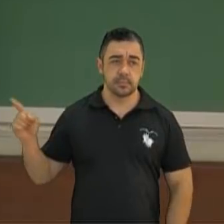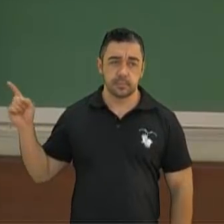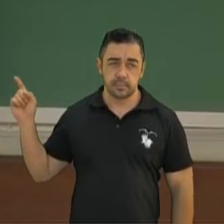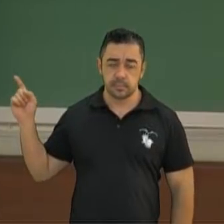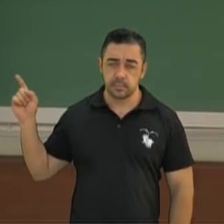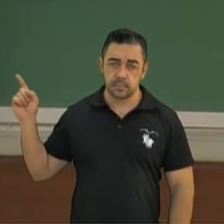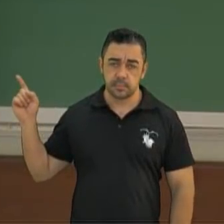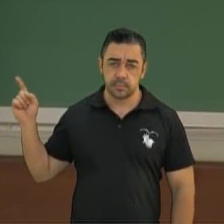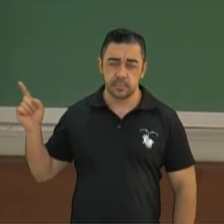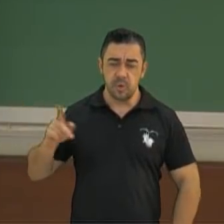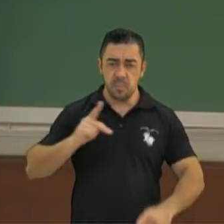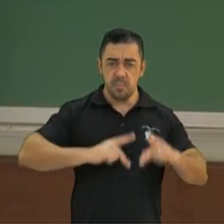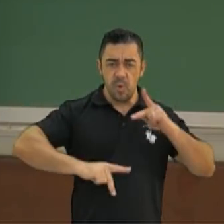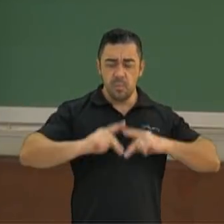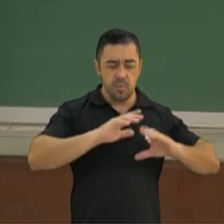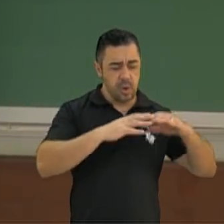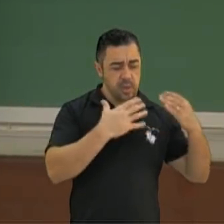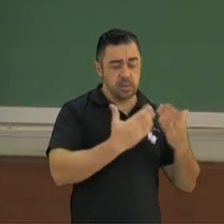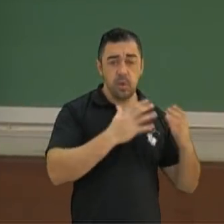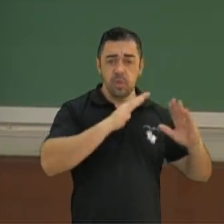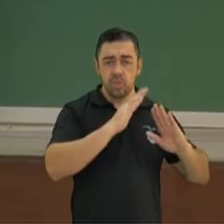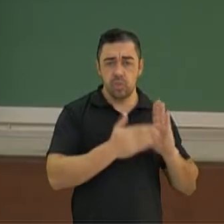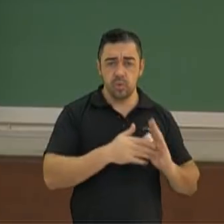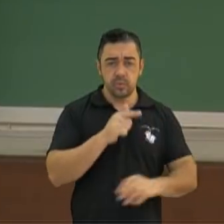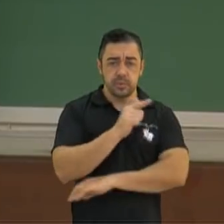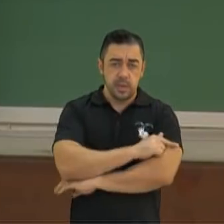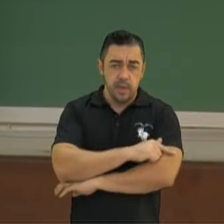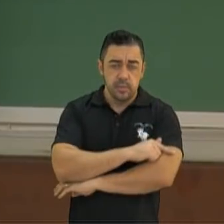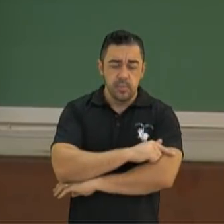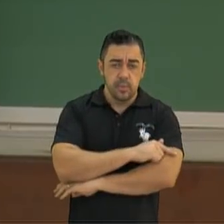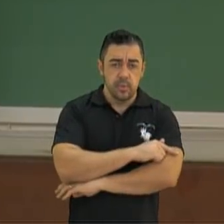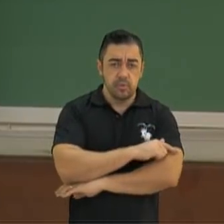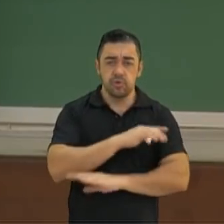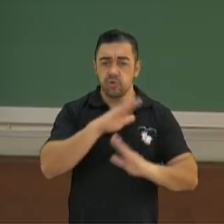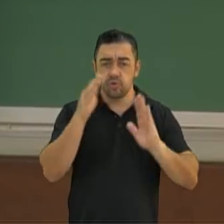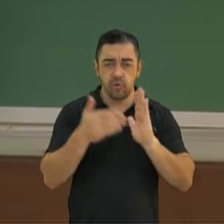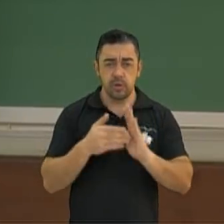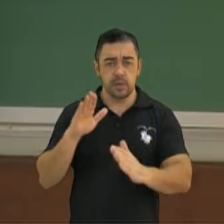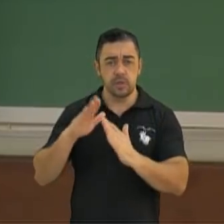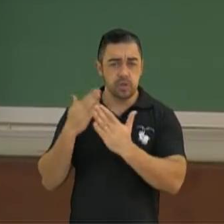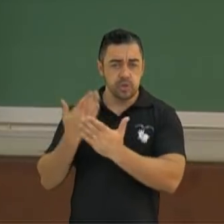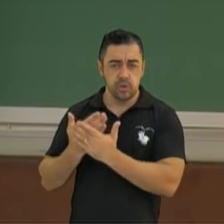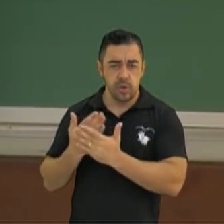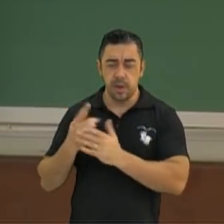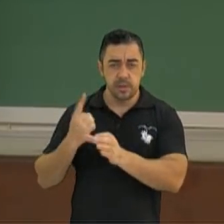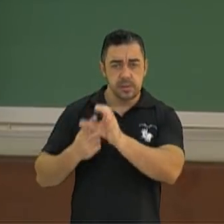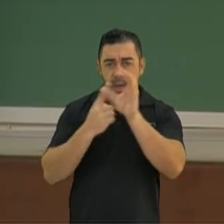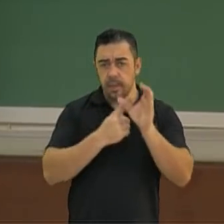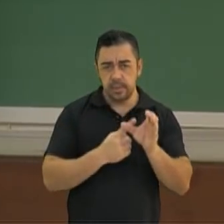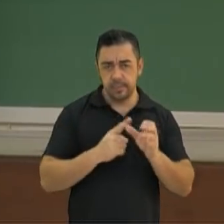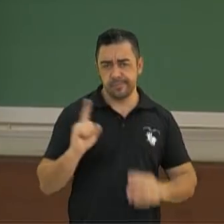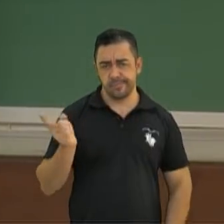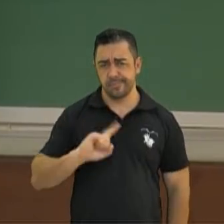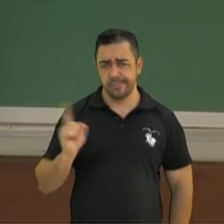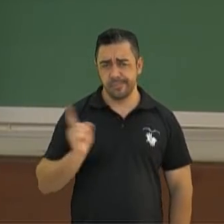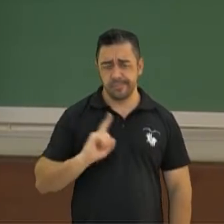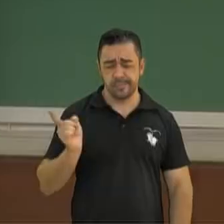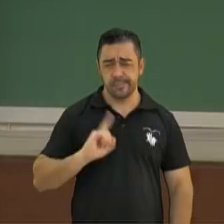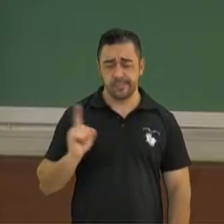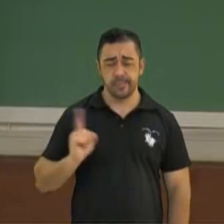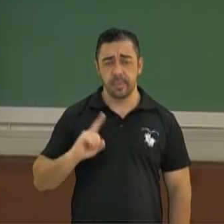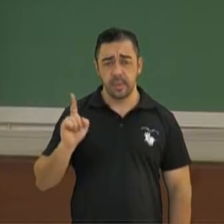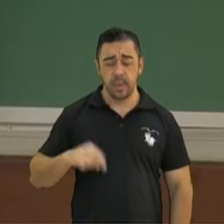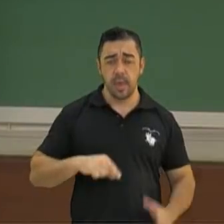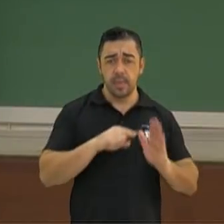está falando, a população são todos os alunos do 7º ano de todos os colégios da cidade? Não, porque